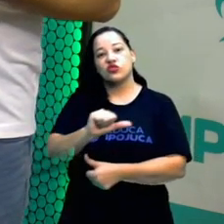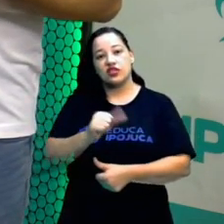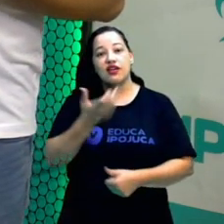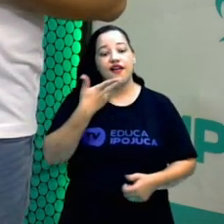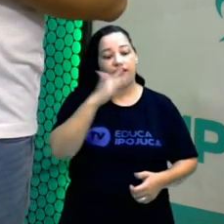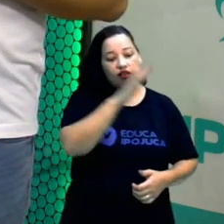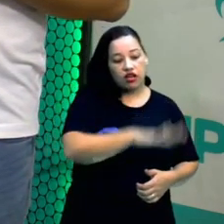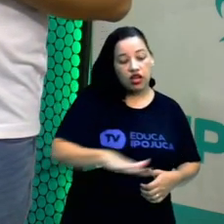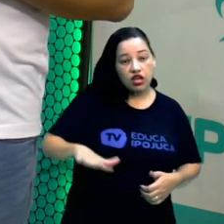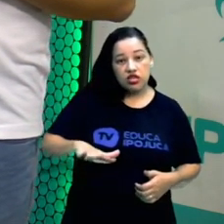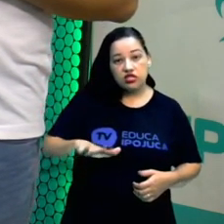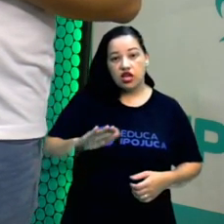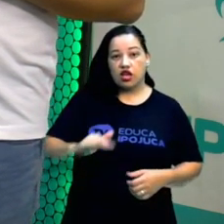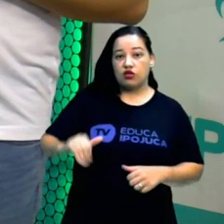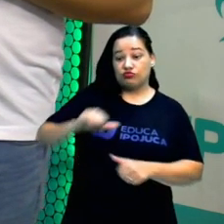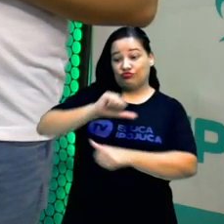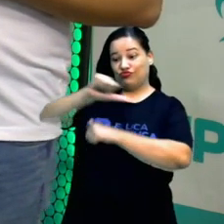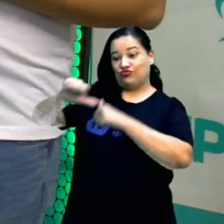vida adulta.